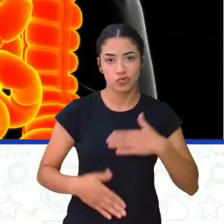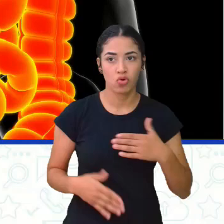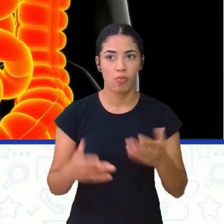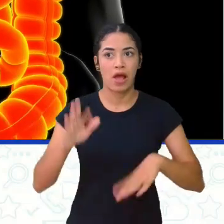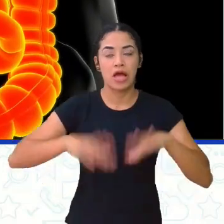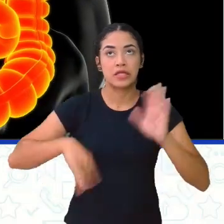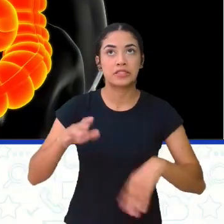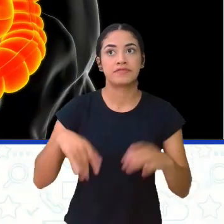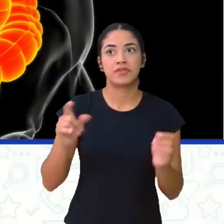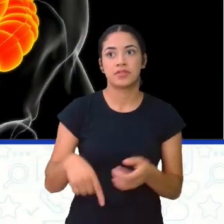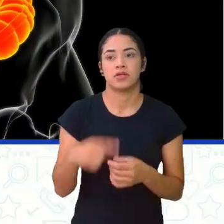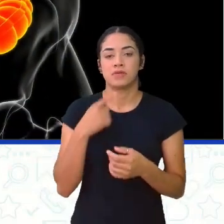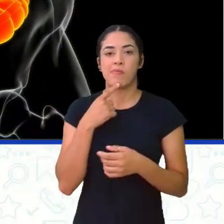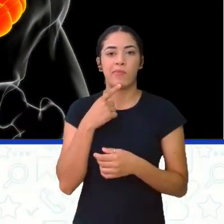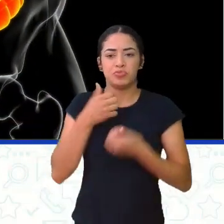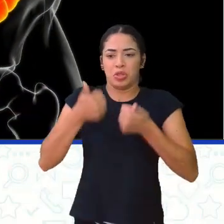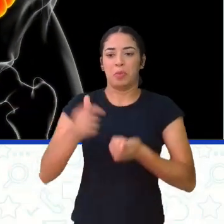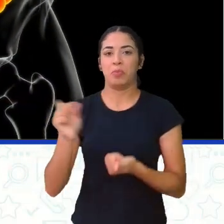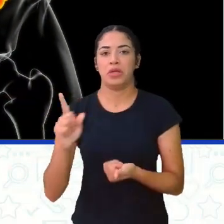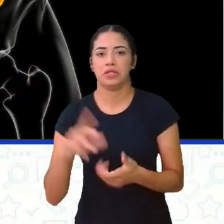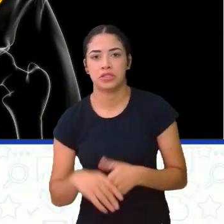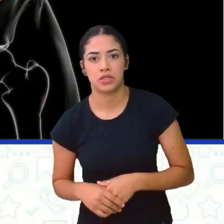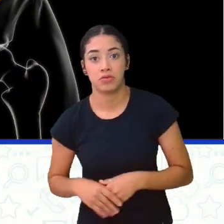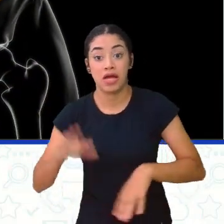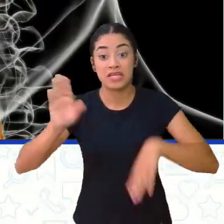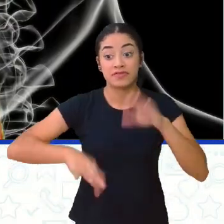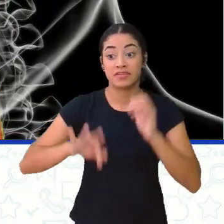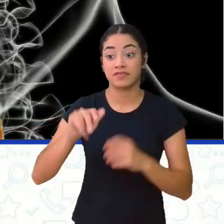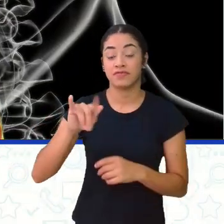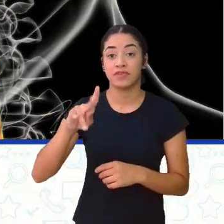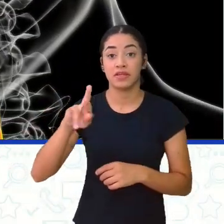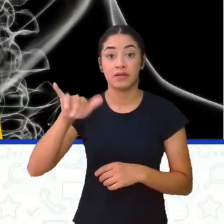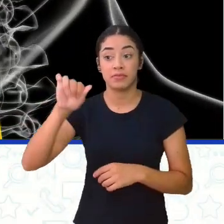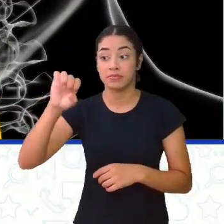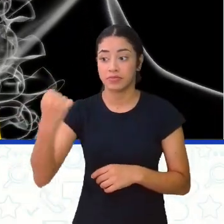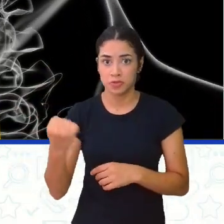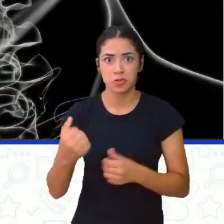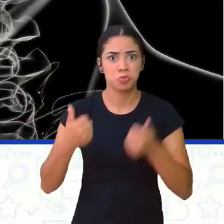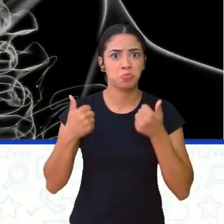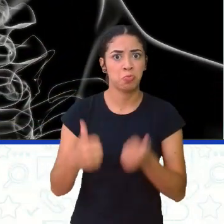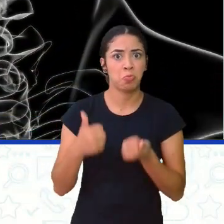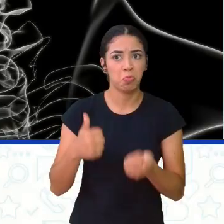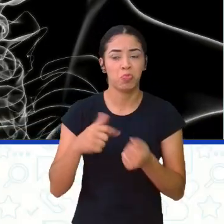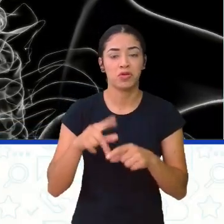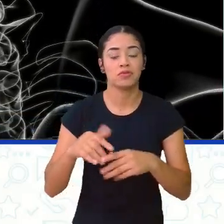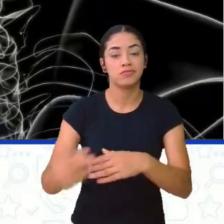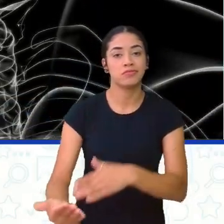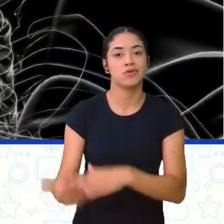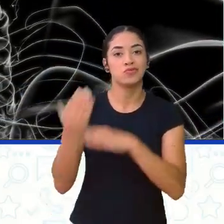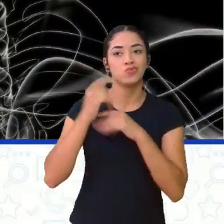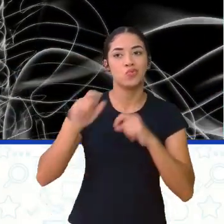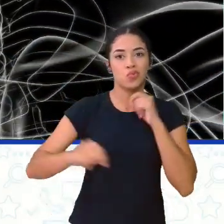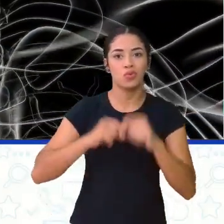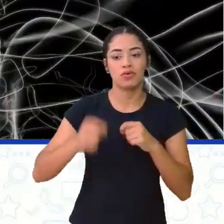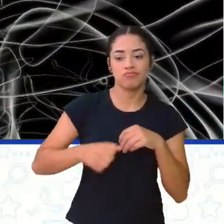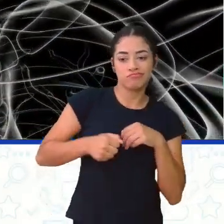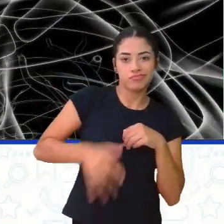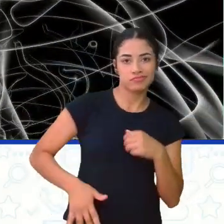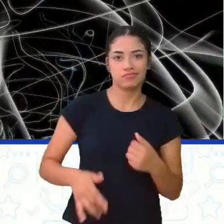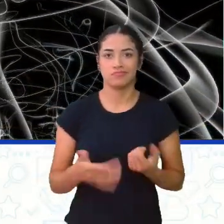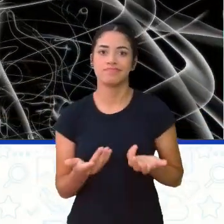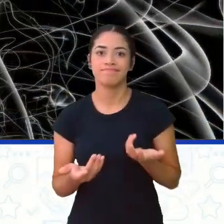feita, sim, foram fibras, alimento muito rico em fibra que vai ajudar a formação das fezes. E aí a gente